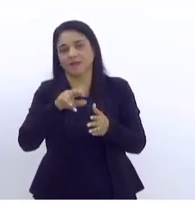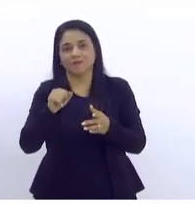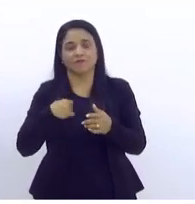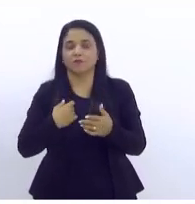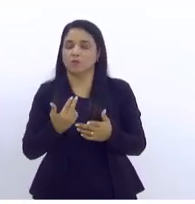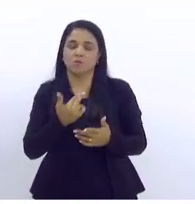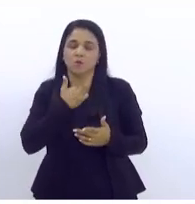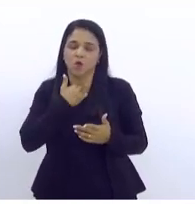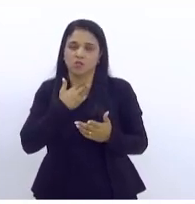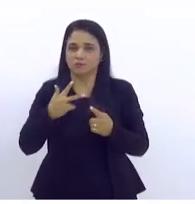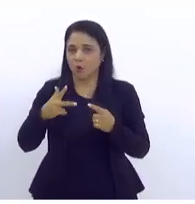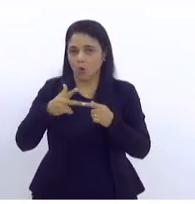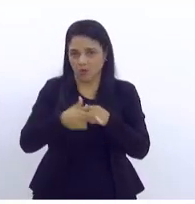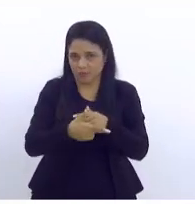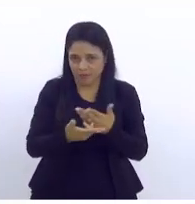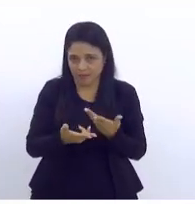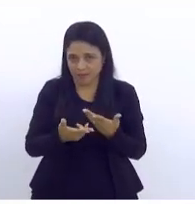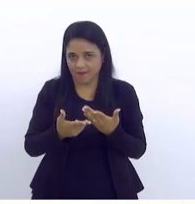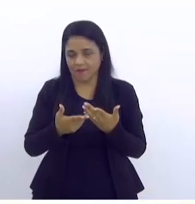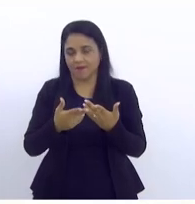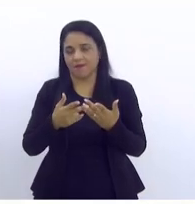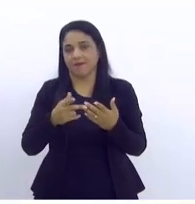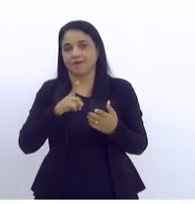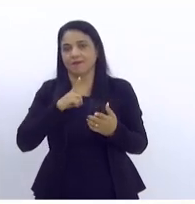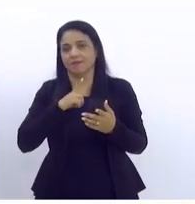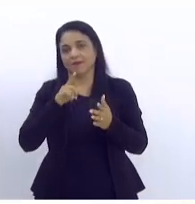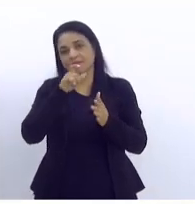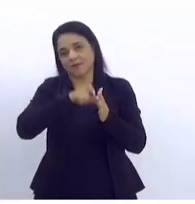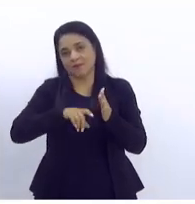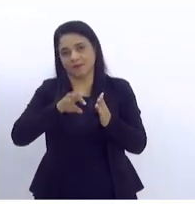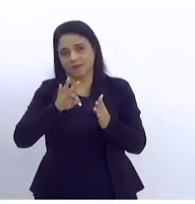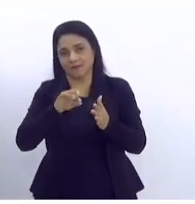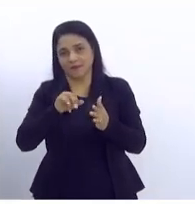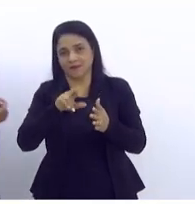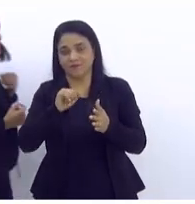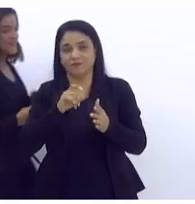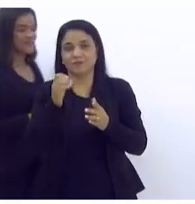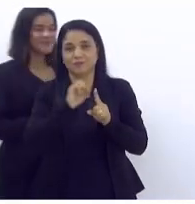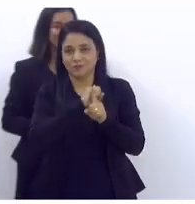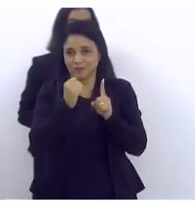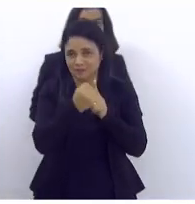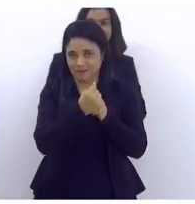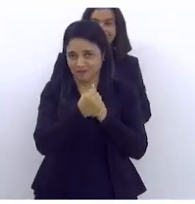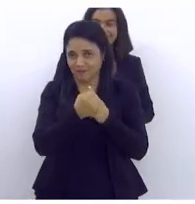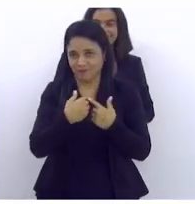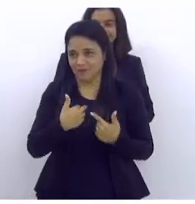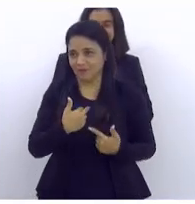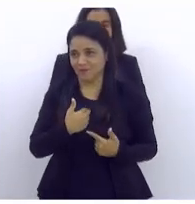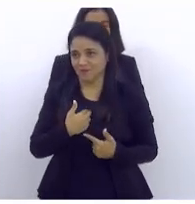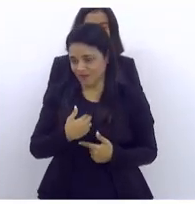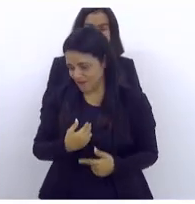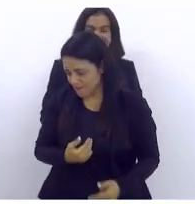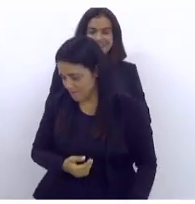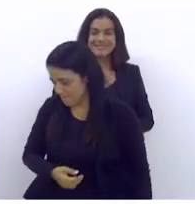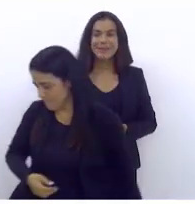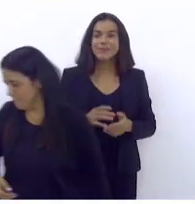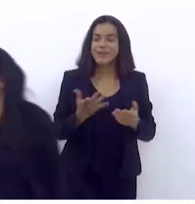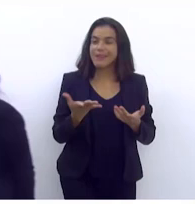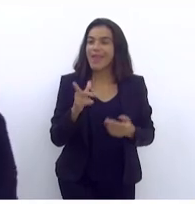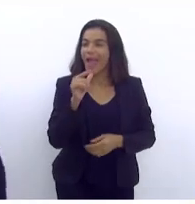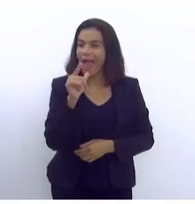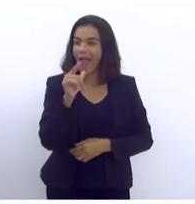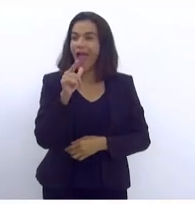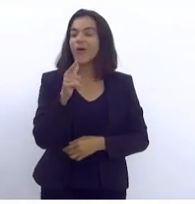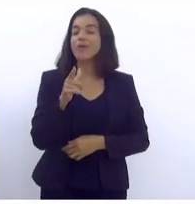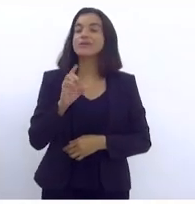né tem que ter esse garantia eh de um volume mínimo e tem vários equipamentos possíveis né de garantir esse débito mínimo de água se